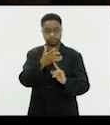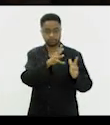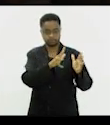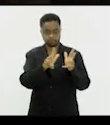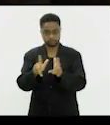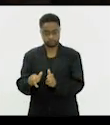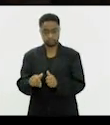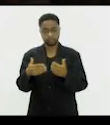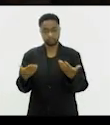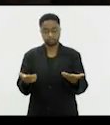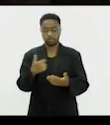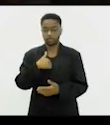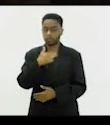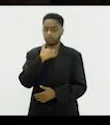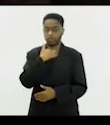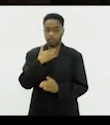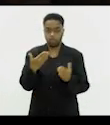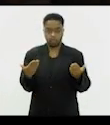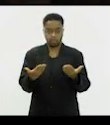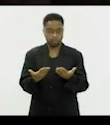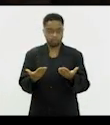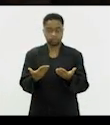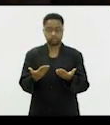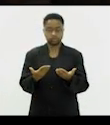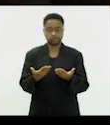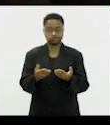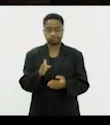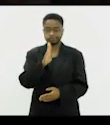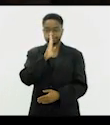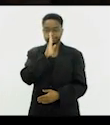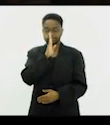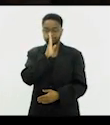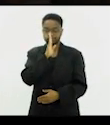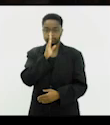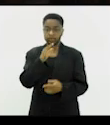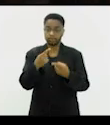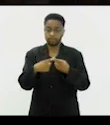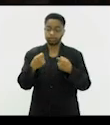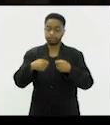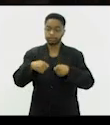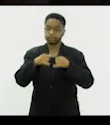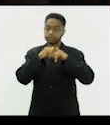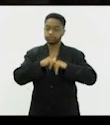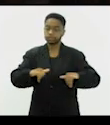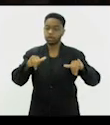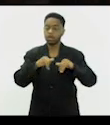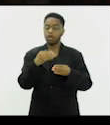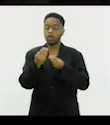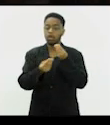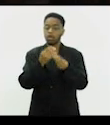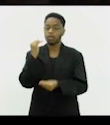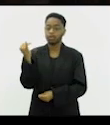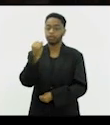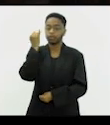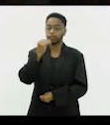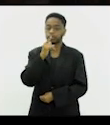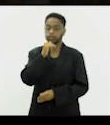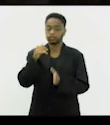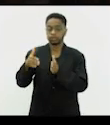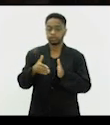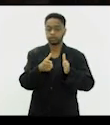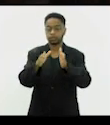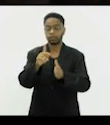poderia deixar, no dia de hoje, de estar me manifestando em prol da importância que tem o Rio Paraíba do